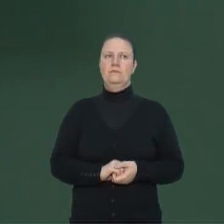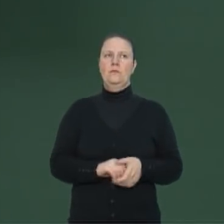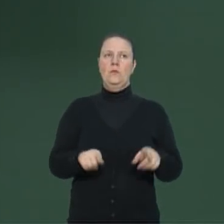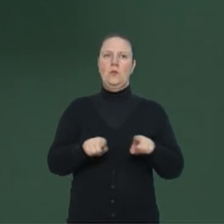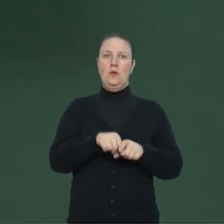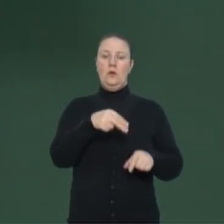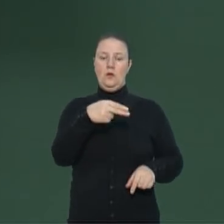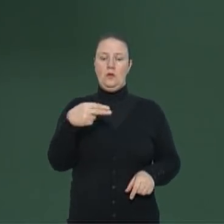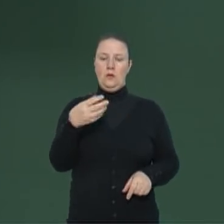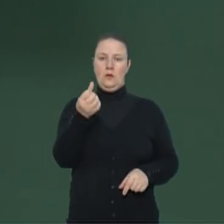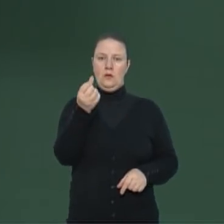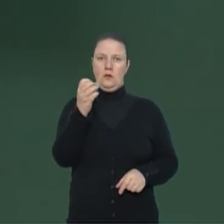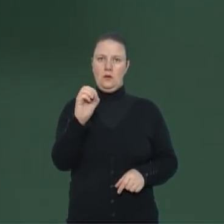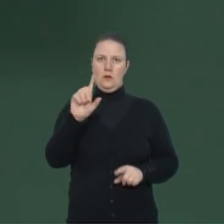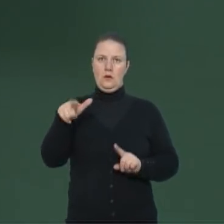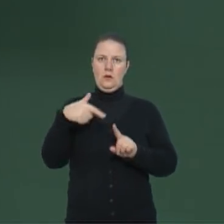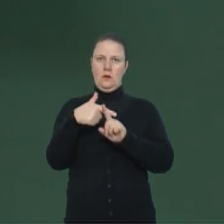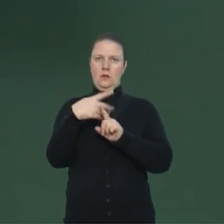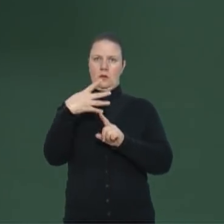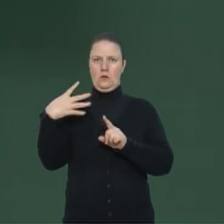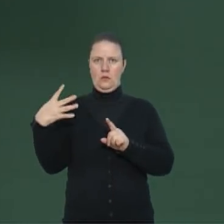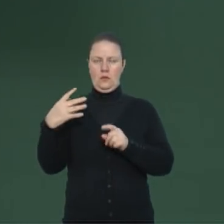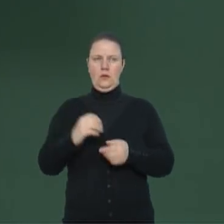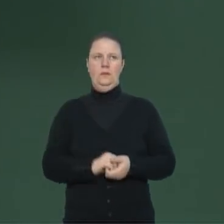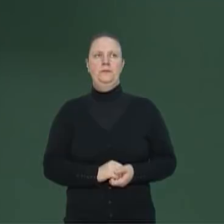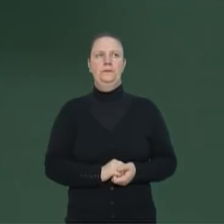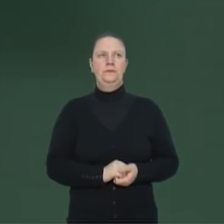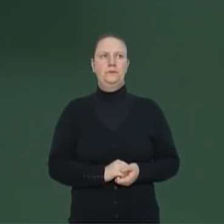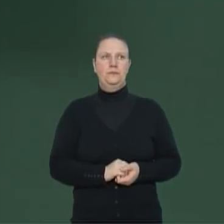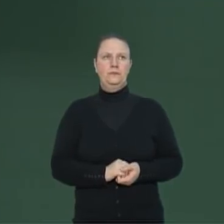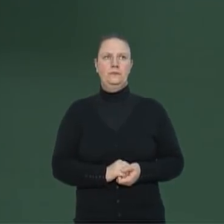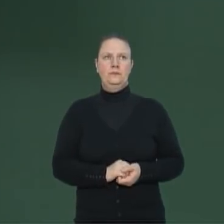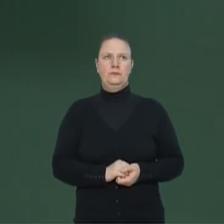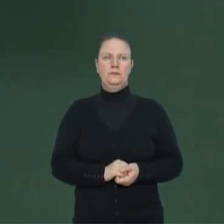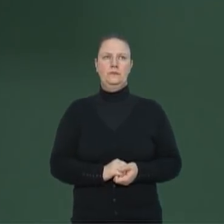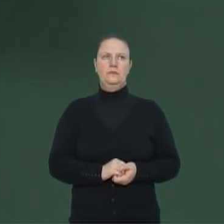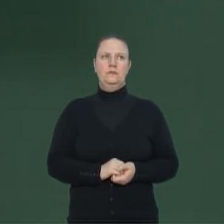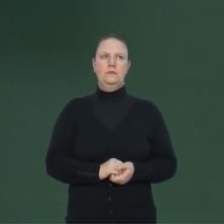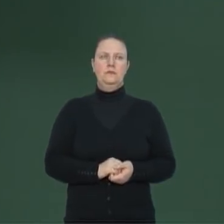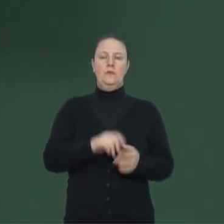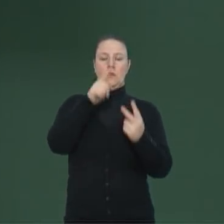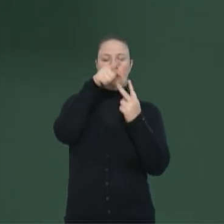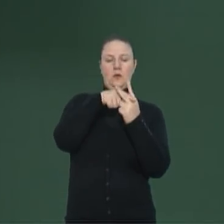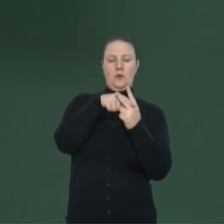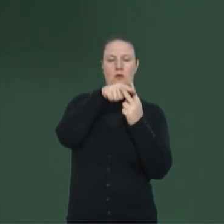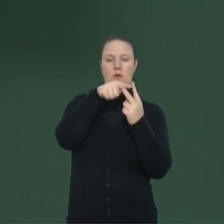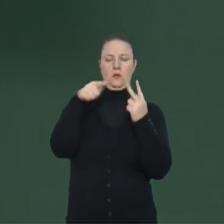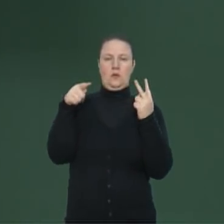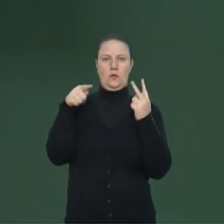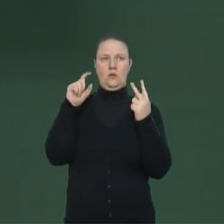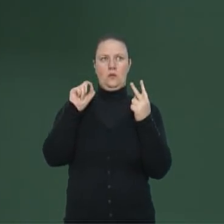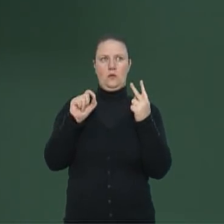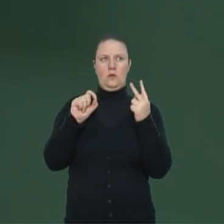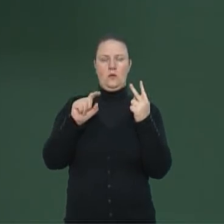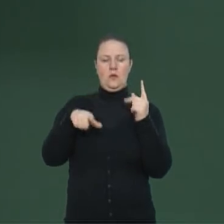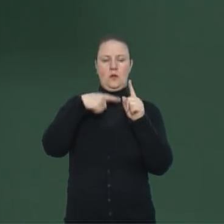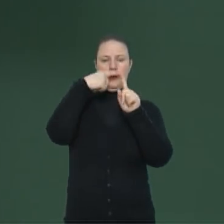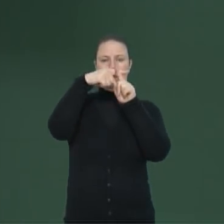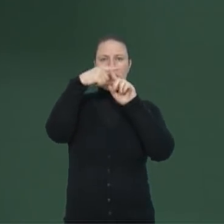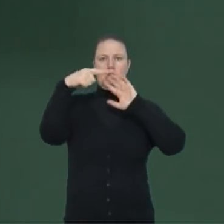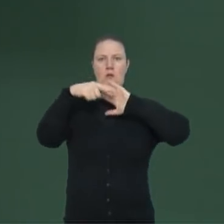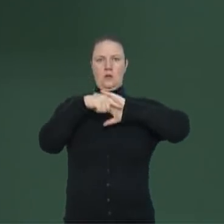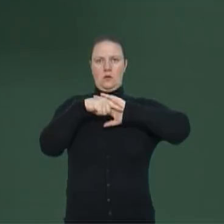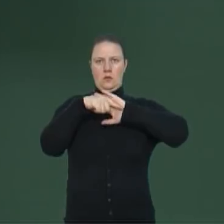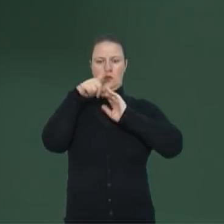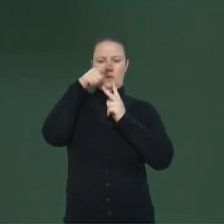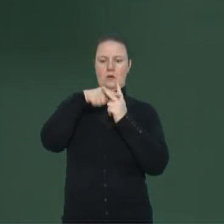lado eu tenho 60 mais 4, né? Isso vai dar 64, né? Tá lá. Extraindo a raiz aqui, então vai ficar mais ou menos a raiz de 64.